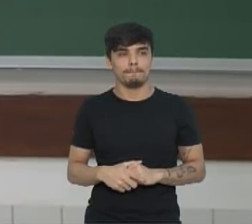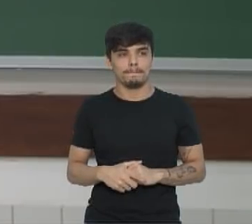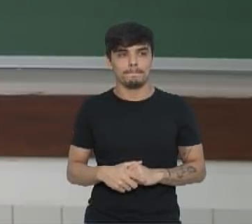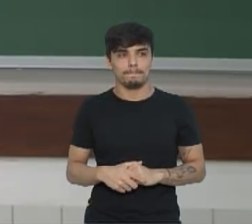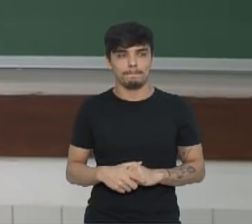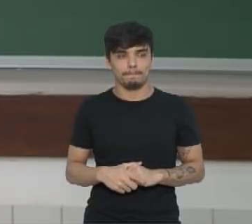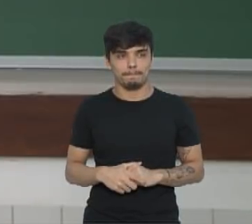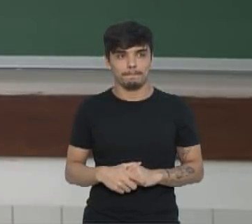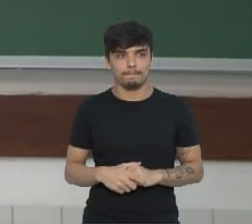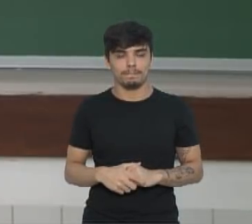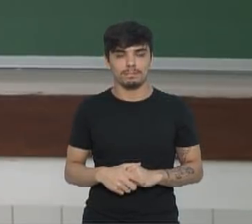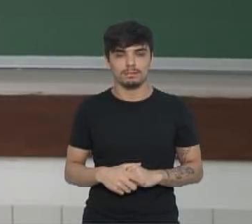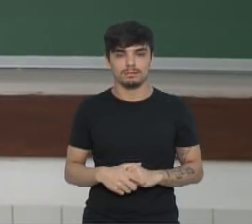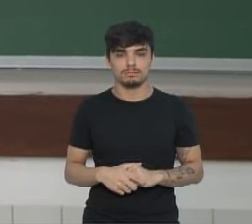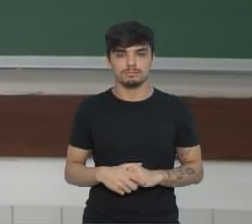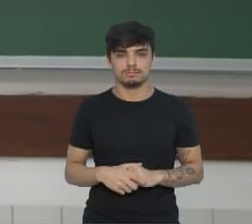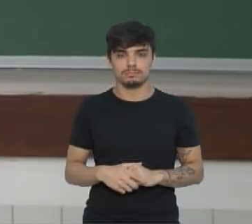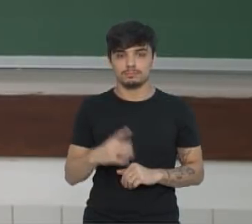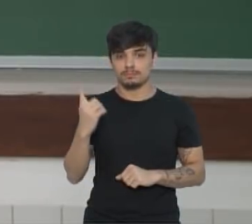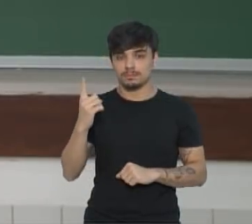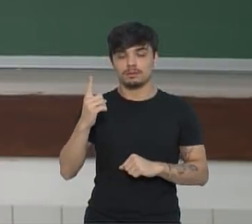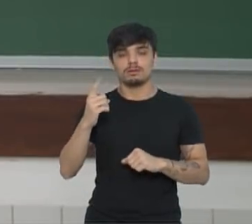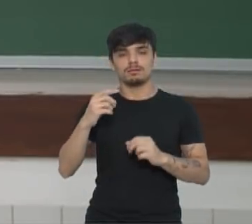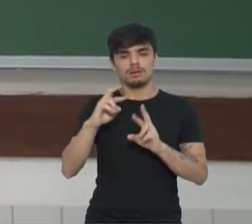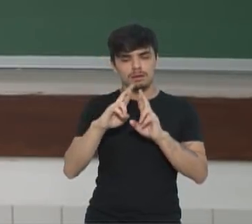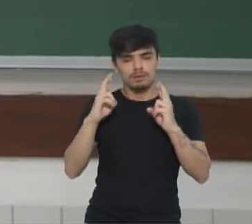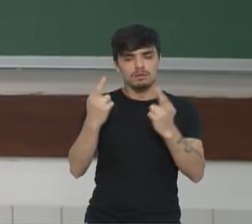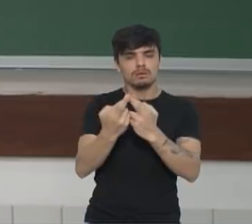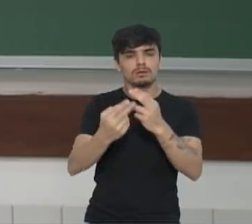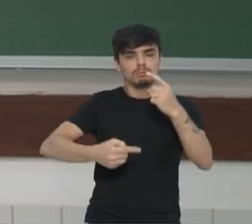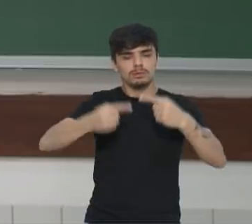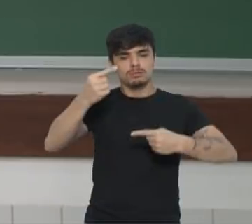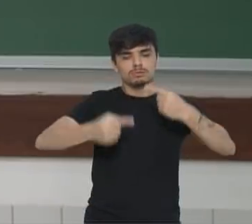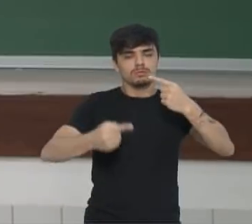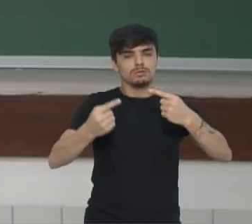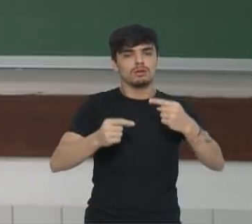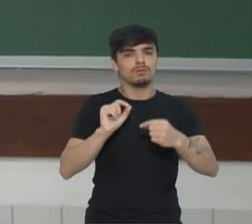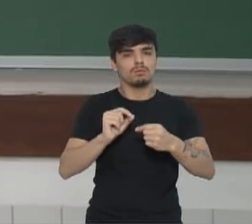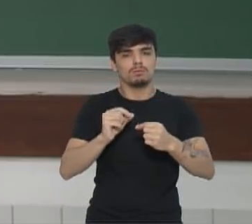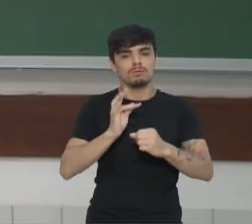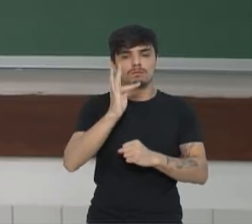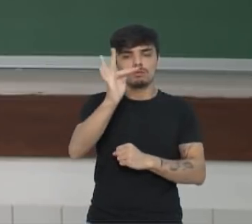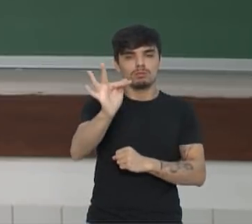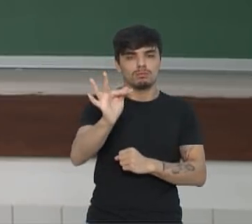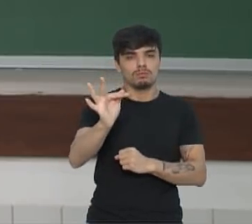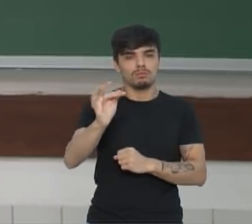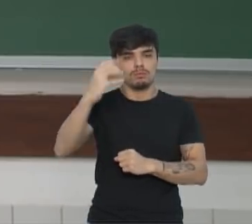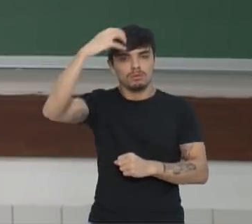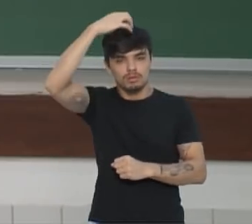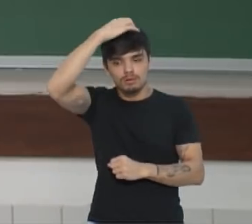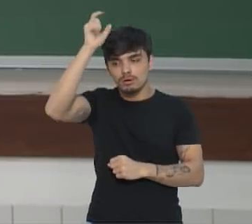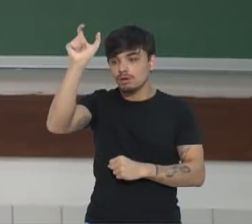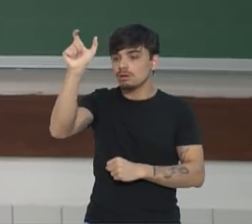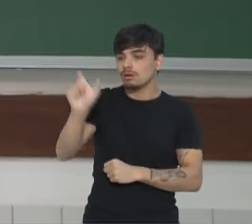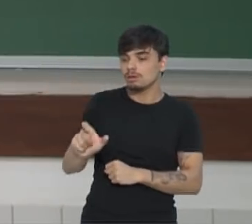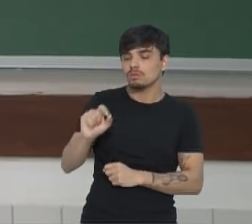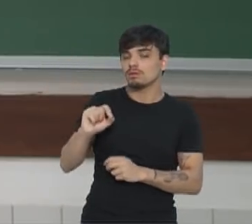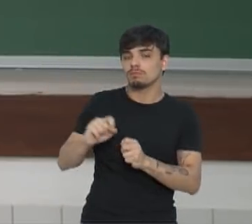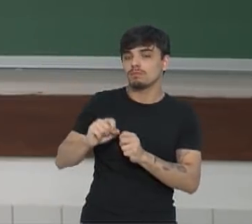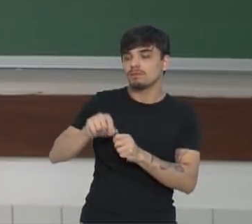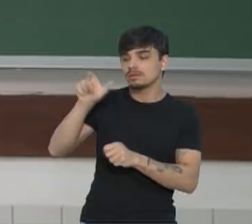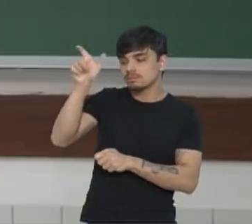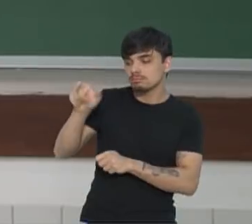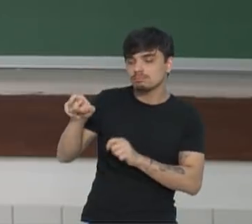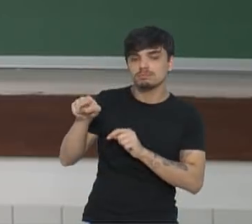Então, a Convenção Nacional vai se reunir para discutir qual o futuro do rei. O que fazer com esse cidadão